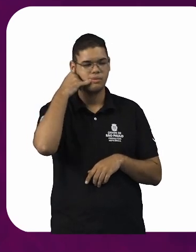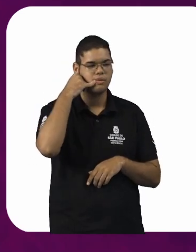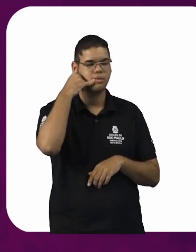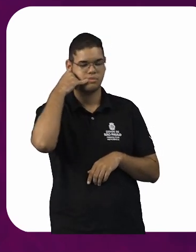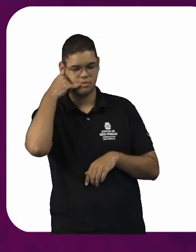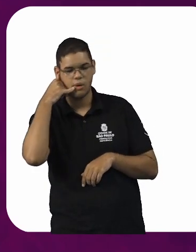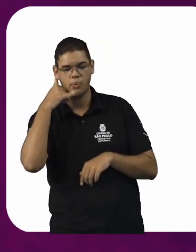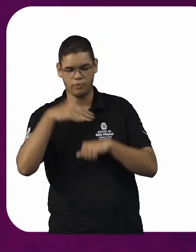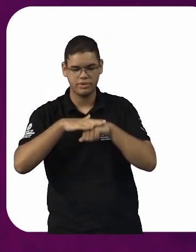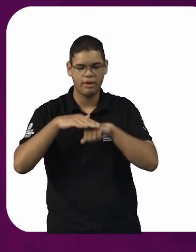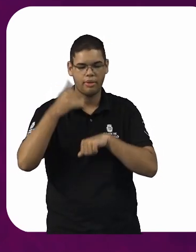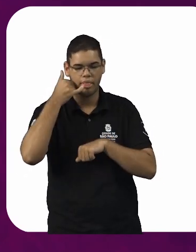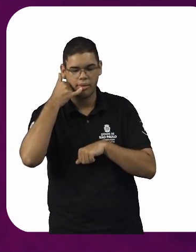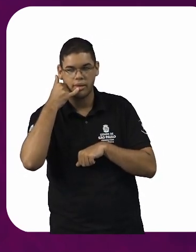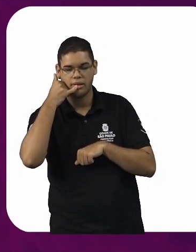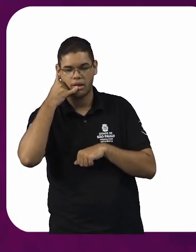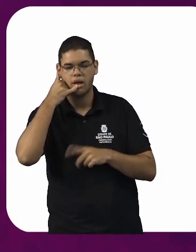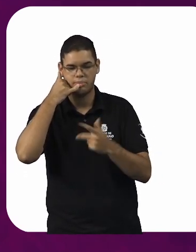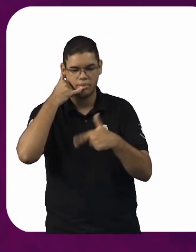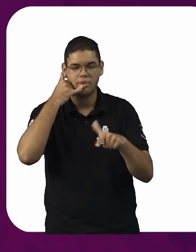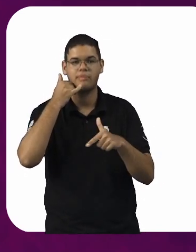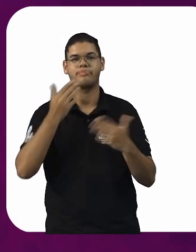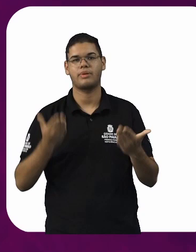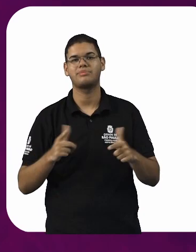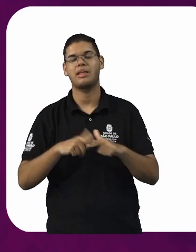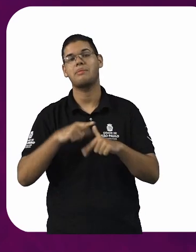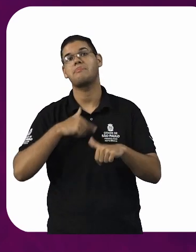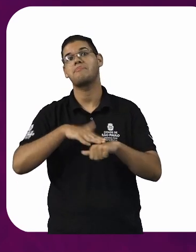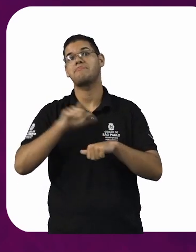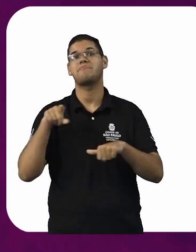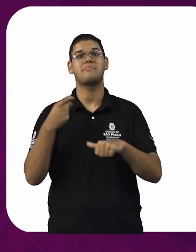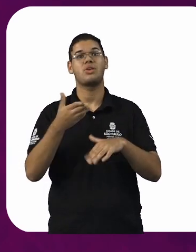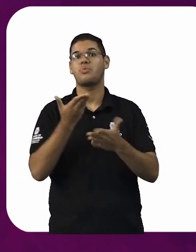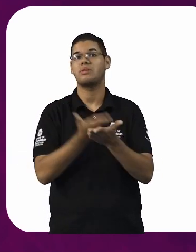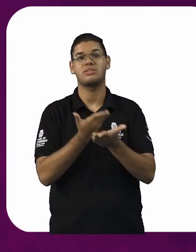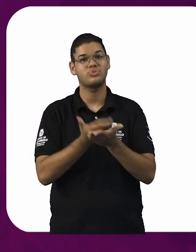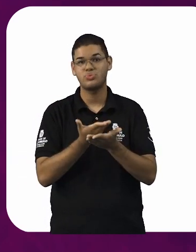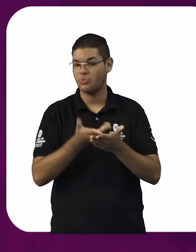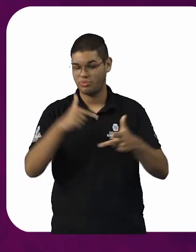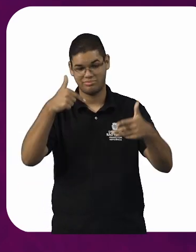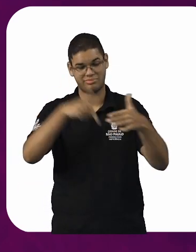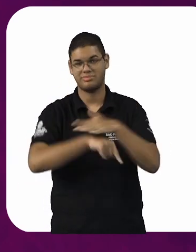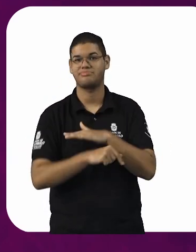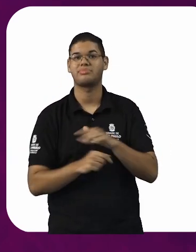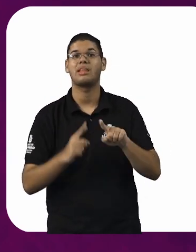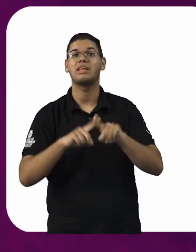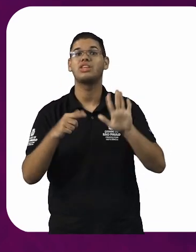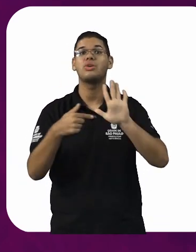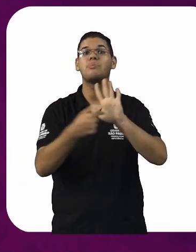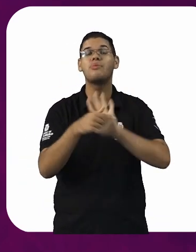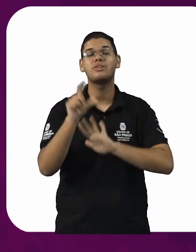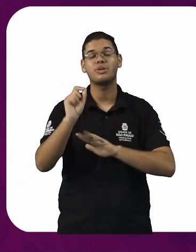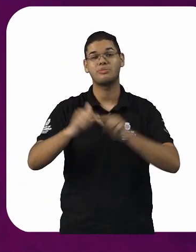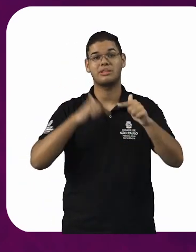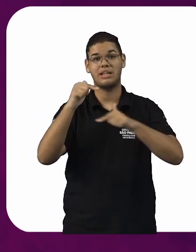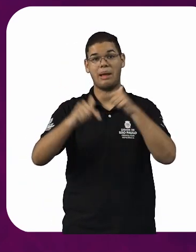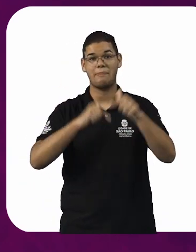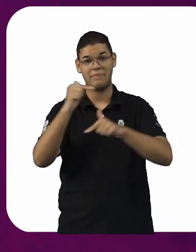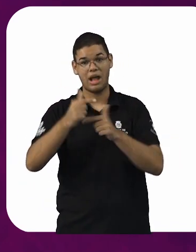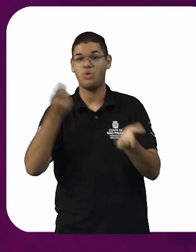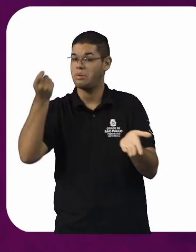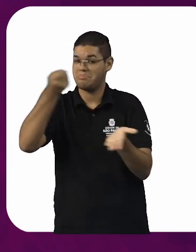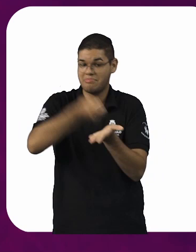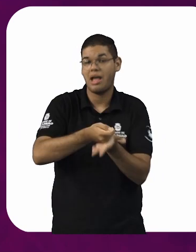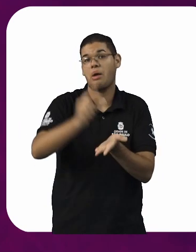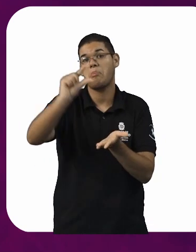já tem 1000 estudos que o Supremo ignorou com todas as vênias ao permitir a terceirização da atividade fim, que mostra que é um trabalho precarizado que paga menos,